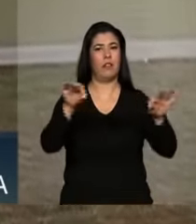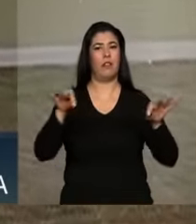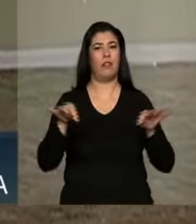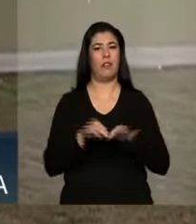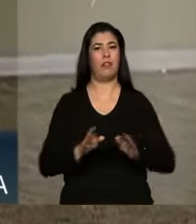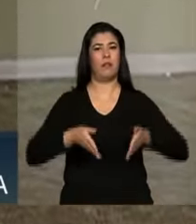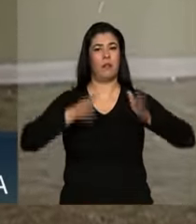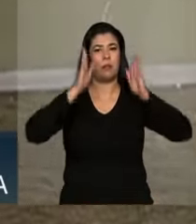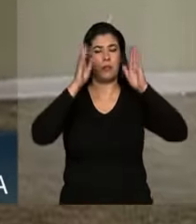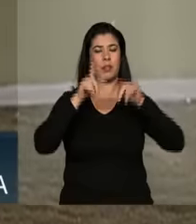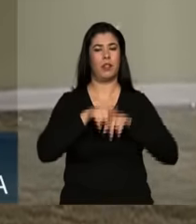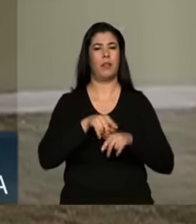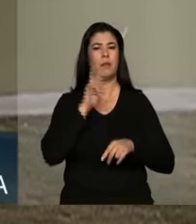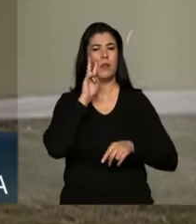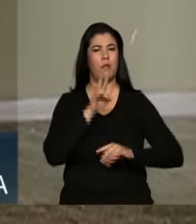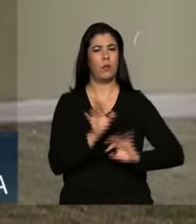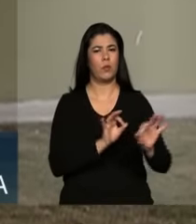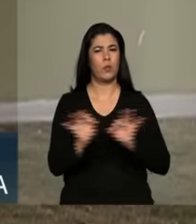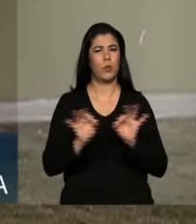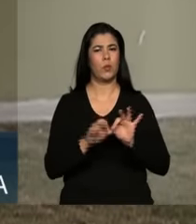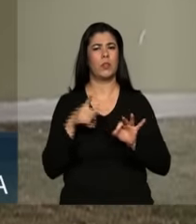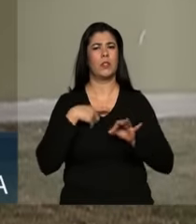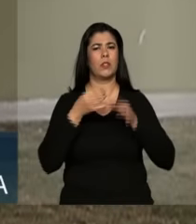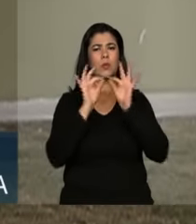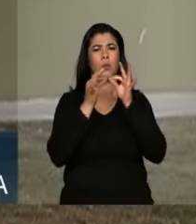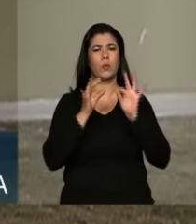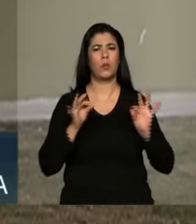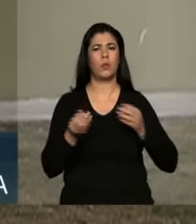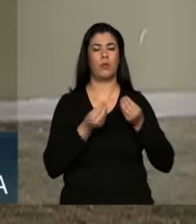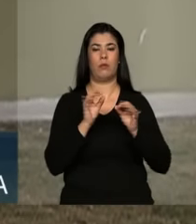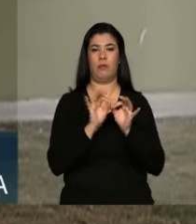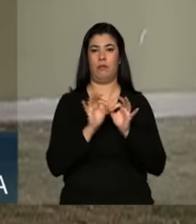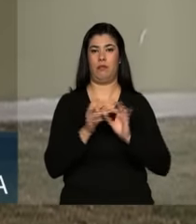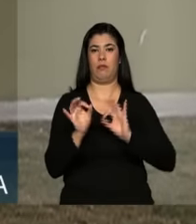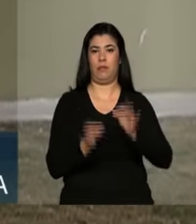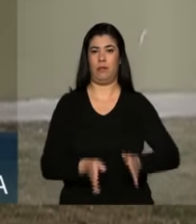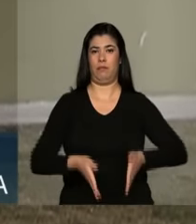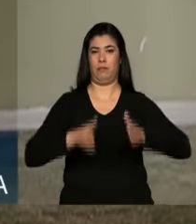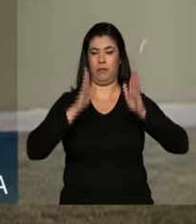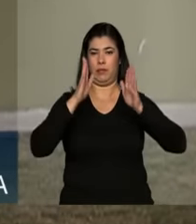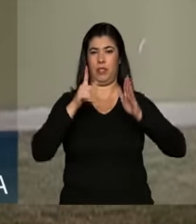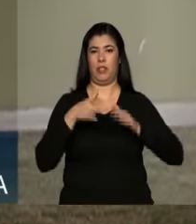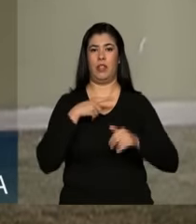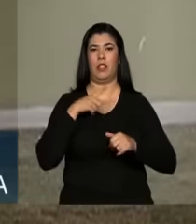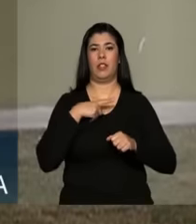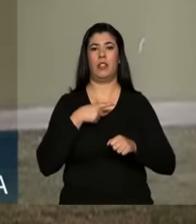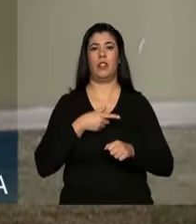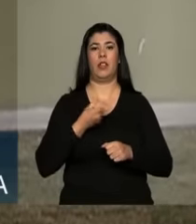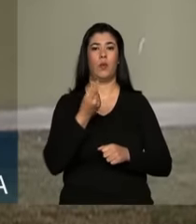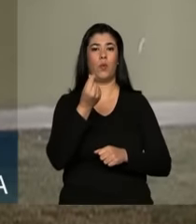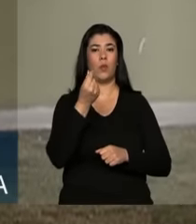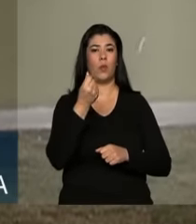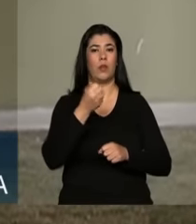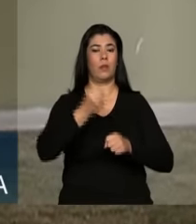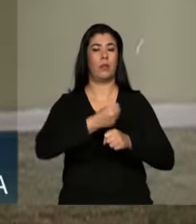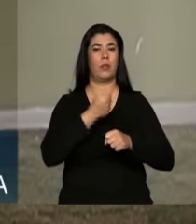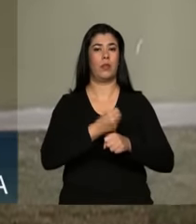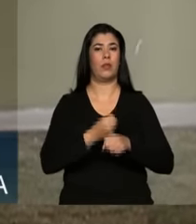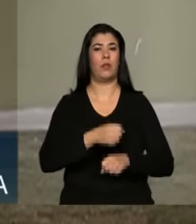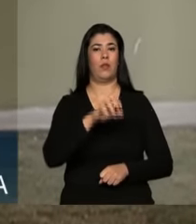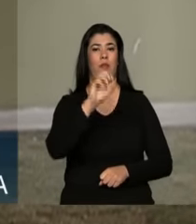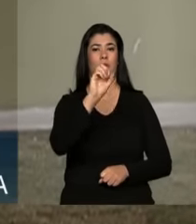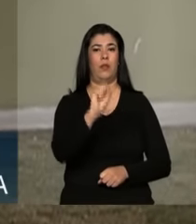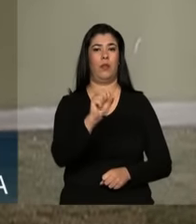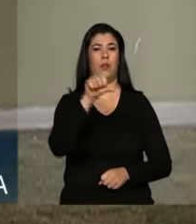em ordem. Ela que é muito minuciosa na hora de conhecer esses apartamentos. Foram investimentos de quase